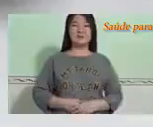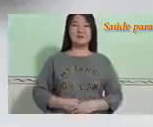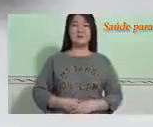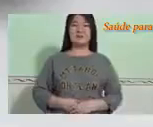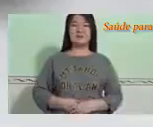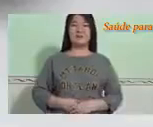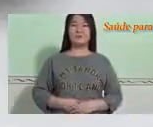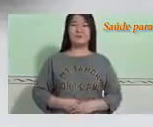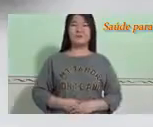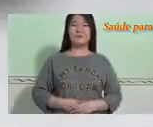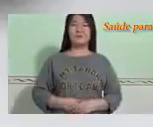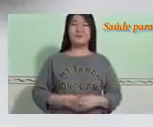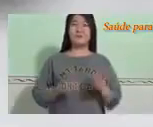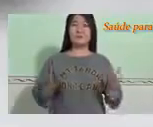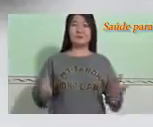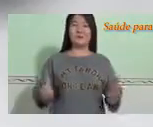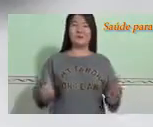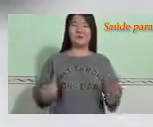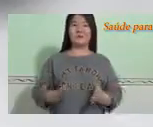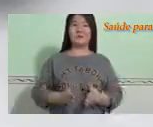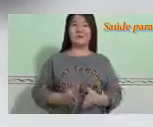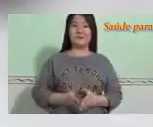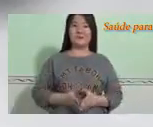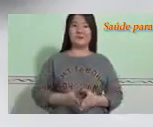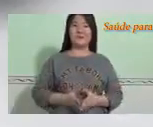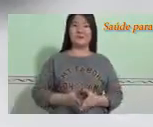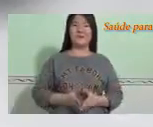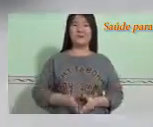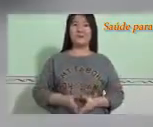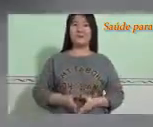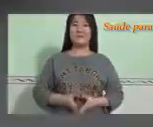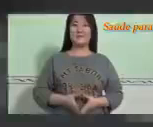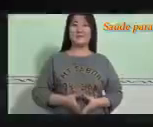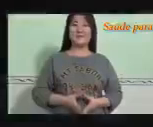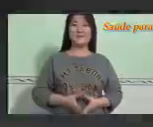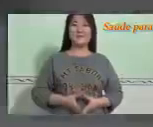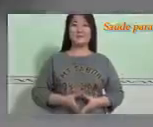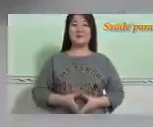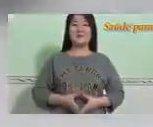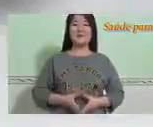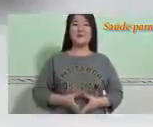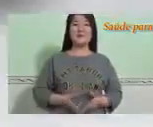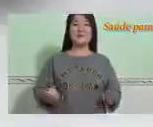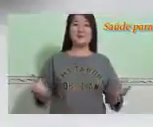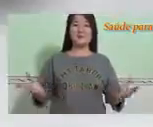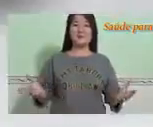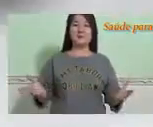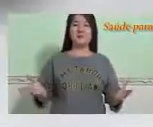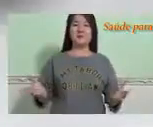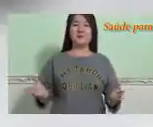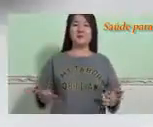Ao praticar exercícios, vírgula, o corpo gasta mais energia e há um aumento da necessidade de descanso. Ponto. As pessoas que